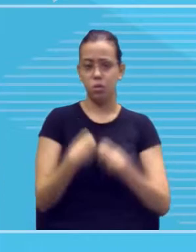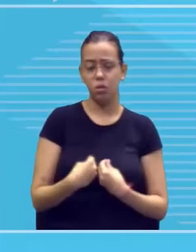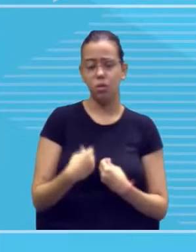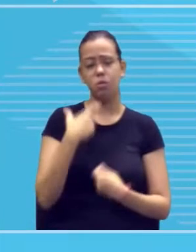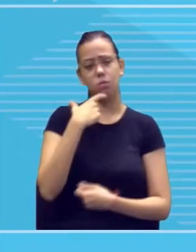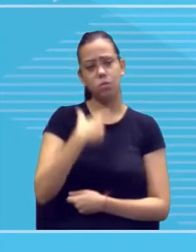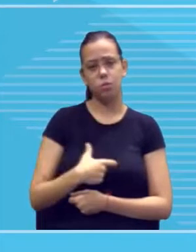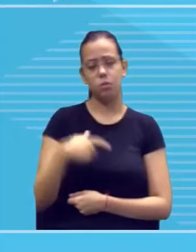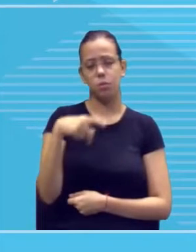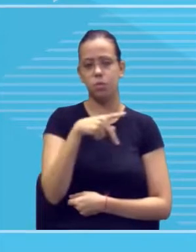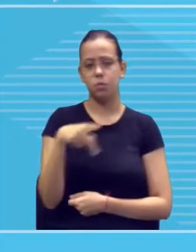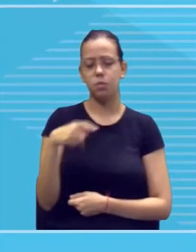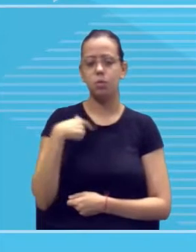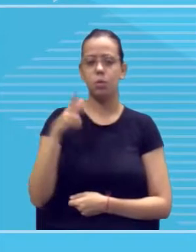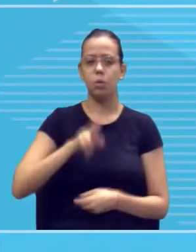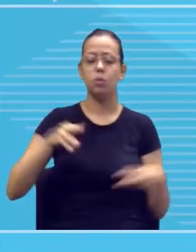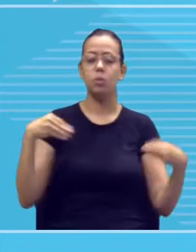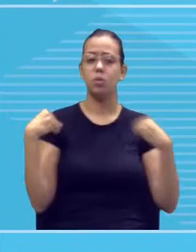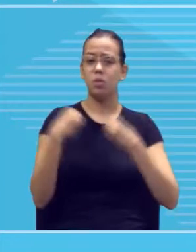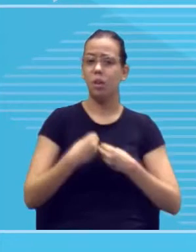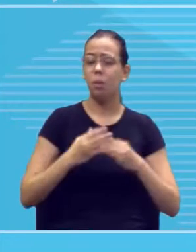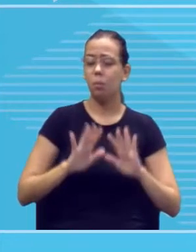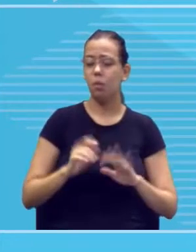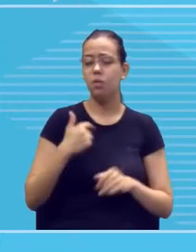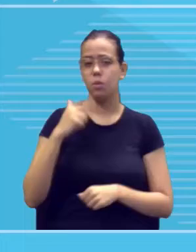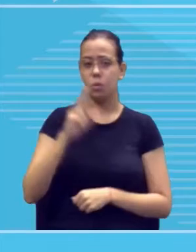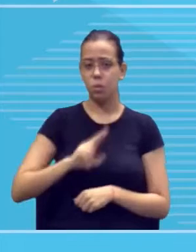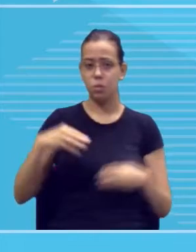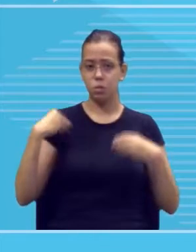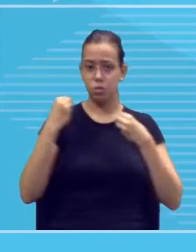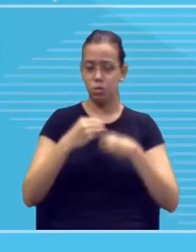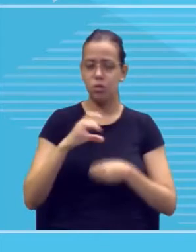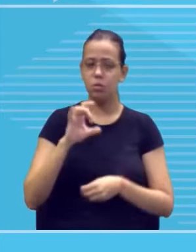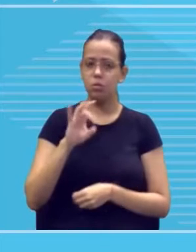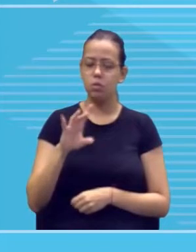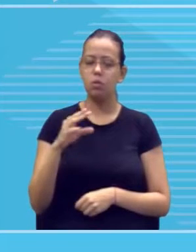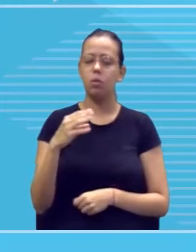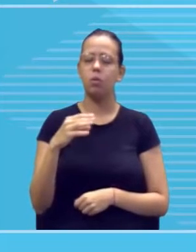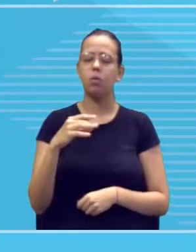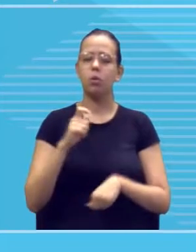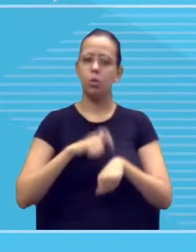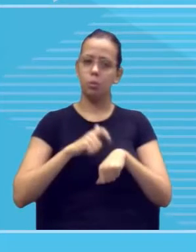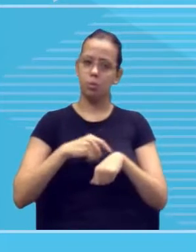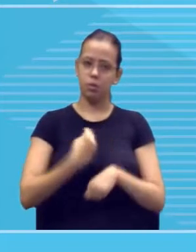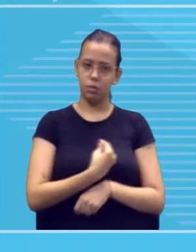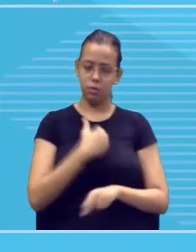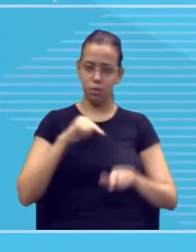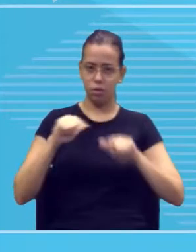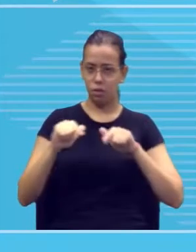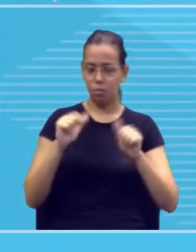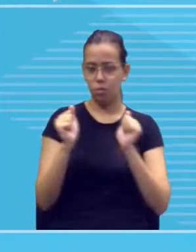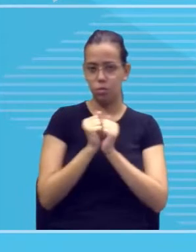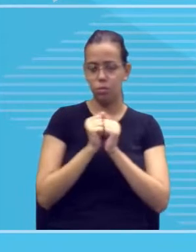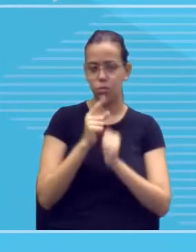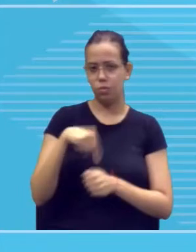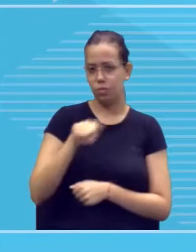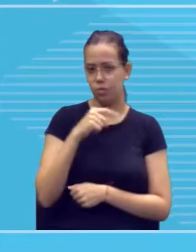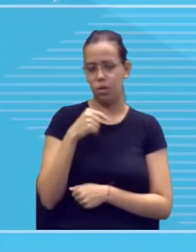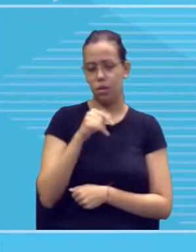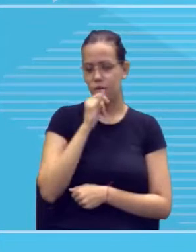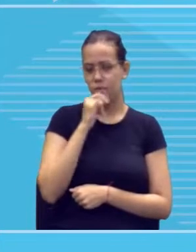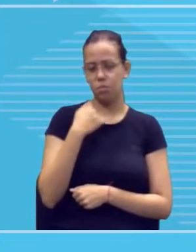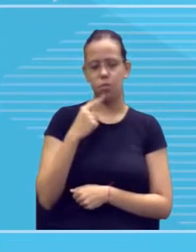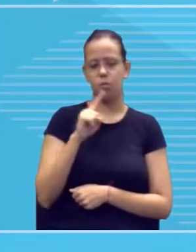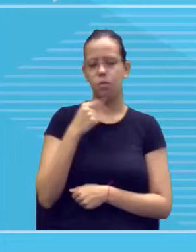utilizo um jaleco Mas eu só utilizo jaleco na hora de estar aqui trabalhando juntinho de vocês eu não vou para a praia de jaleco